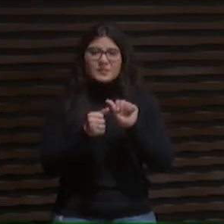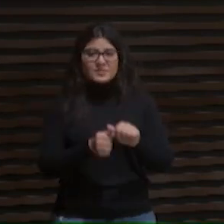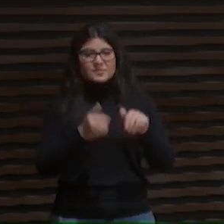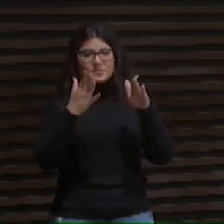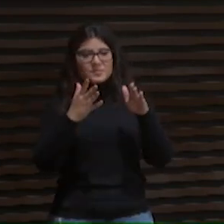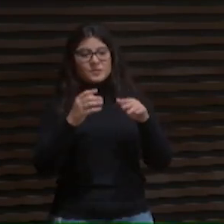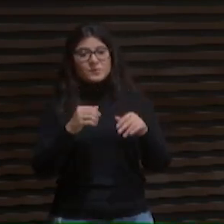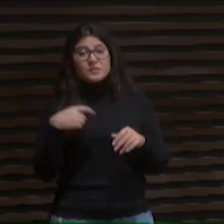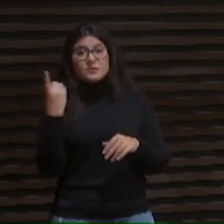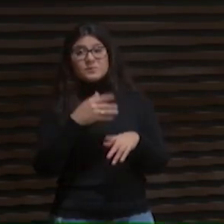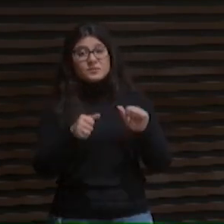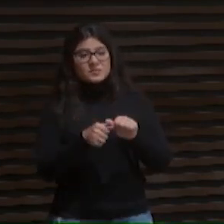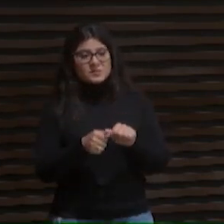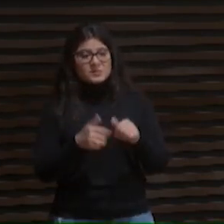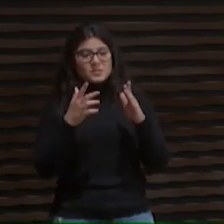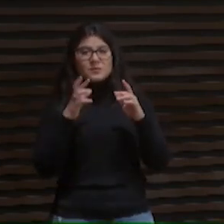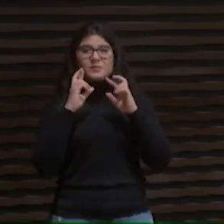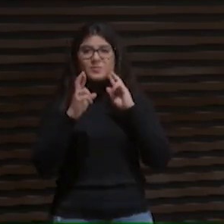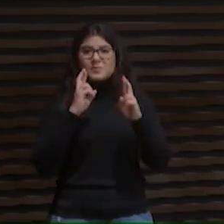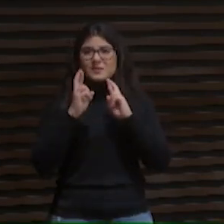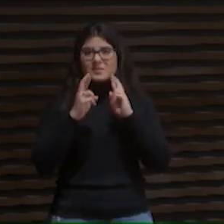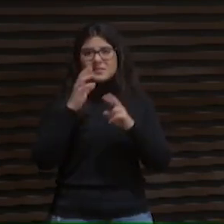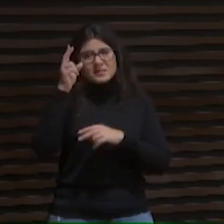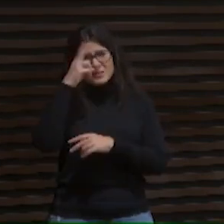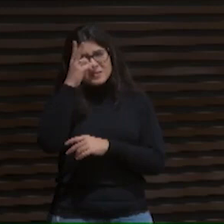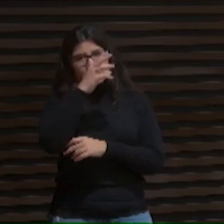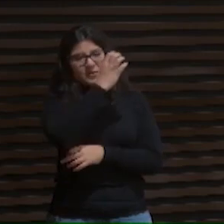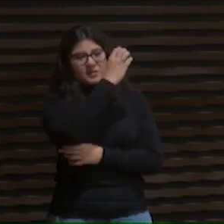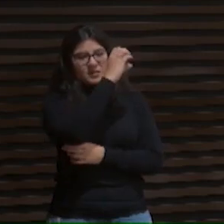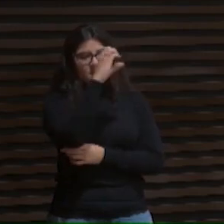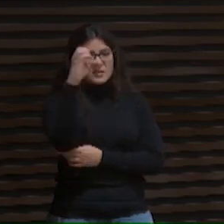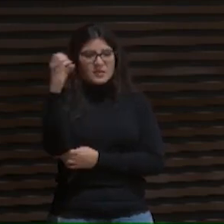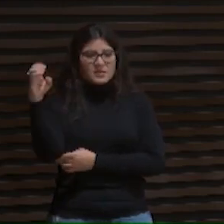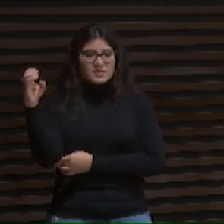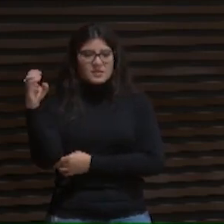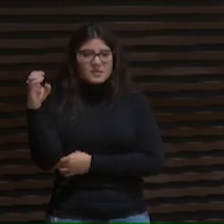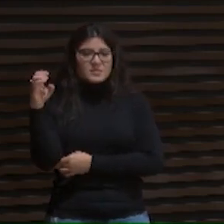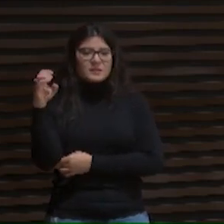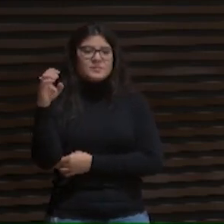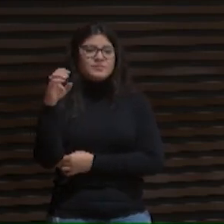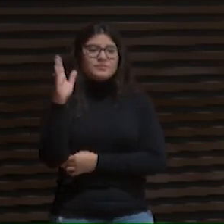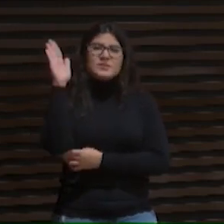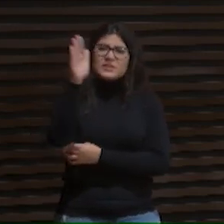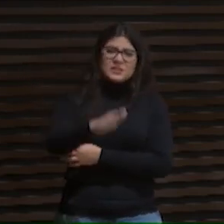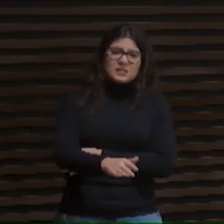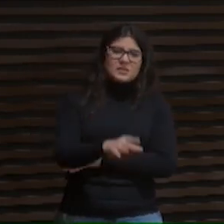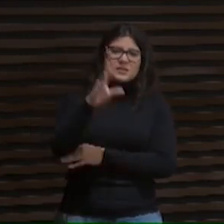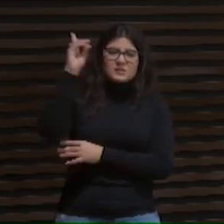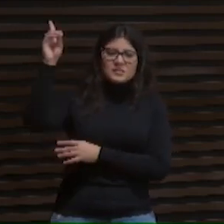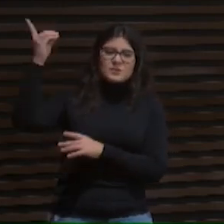para o relacionamento. Vamos lembrar do Éden, quando ao cair da tarde, Ele ia lá ter com